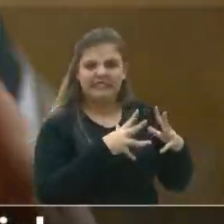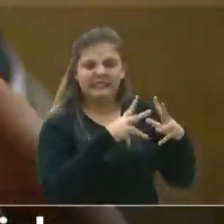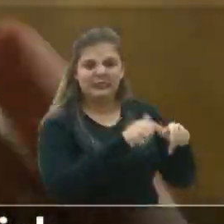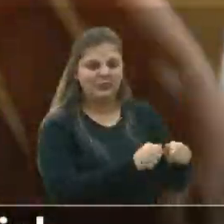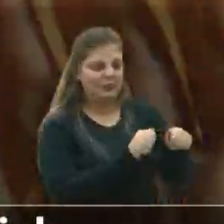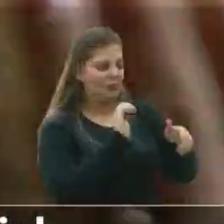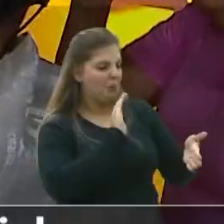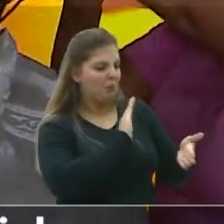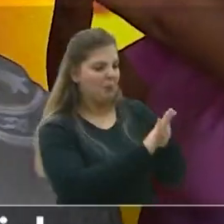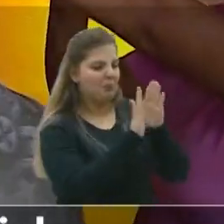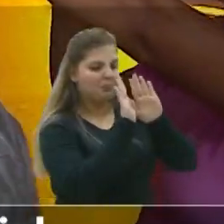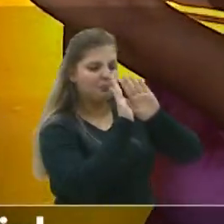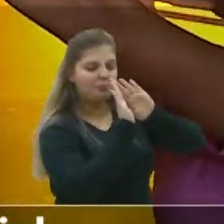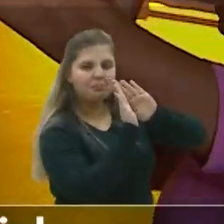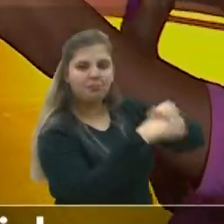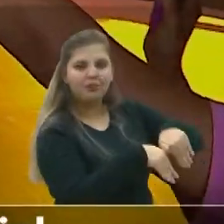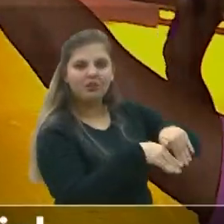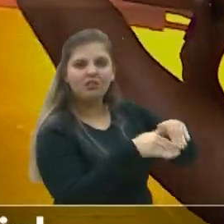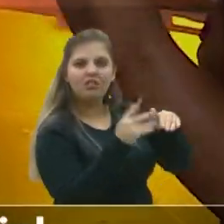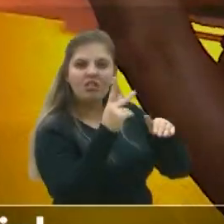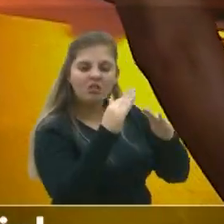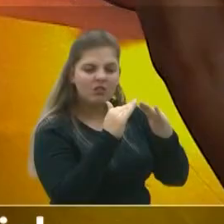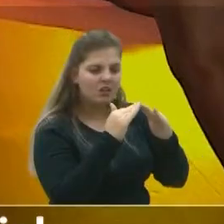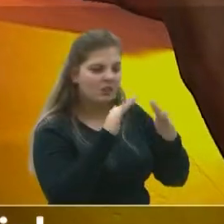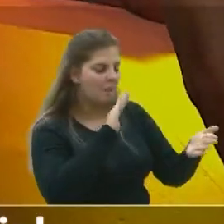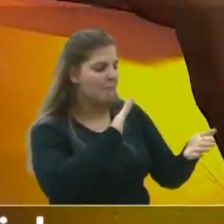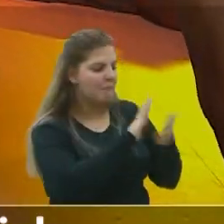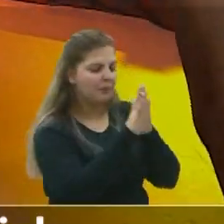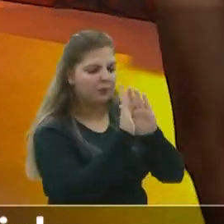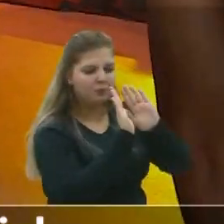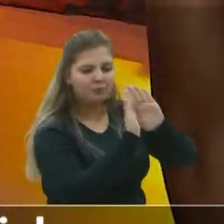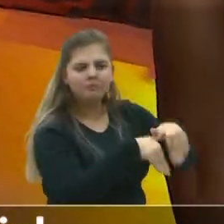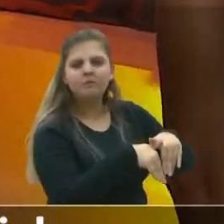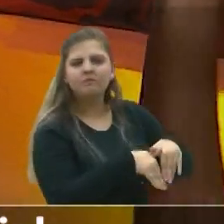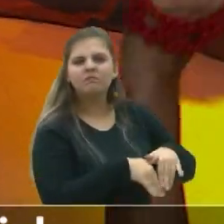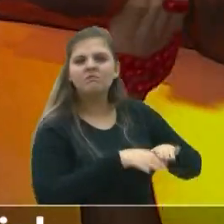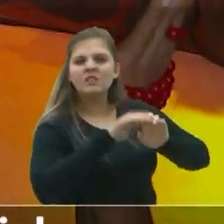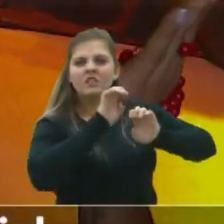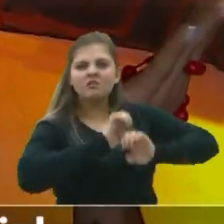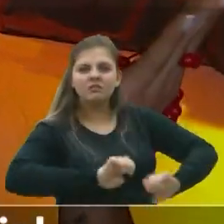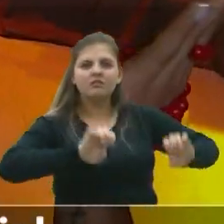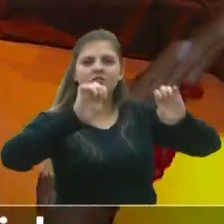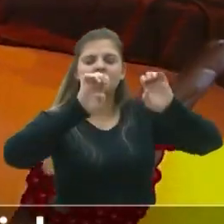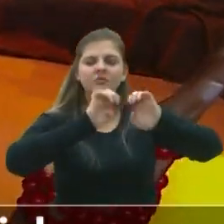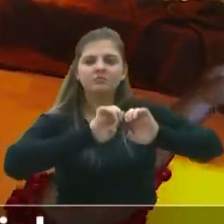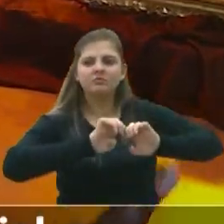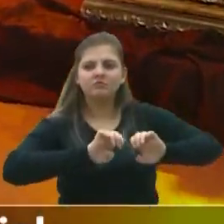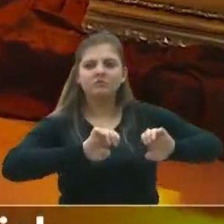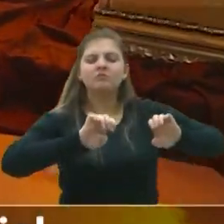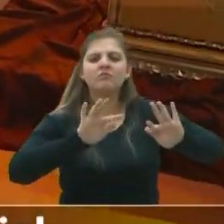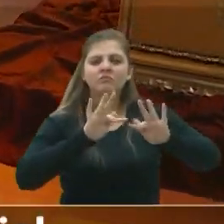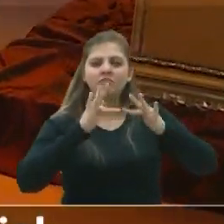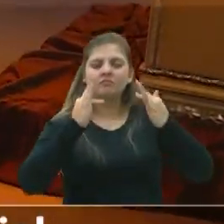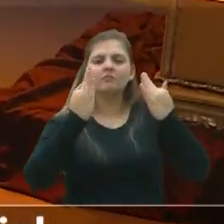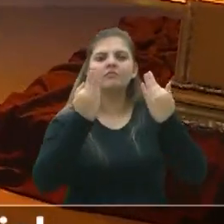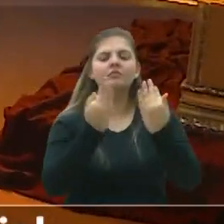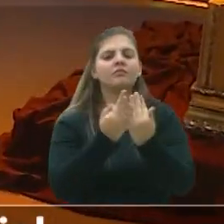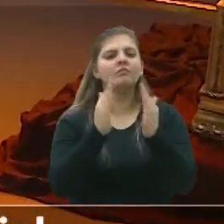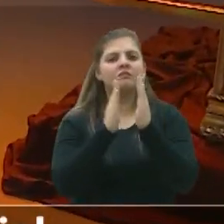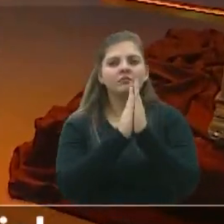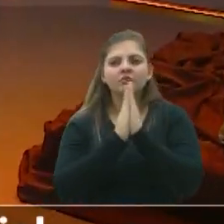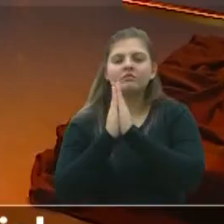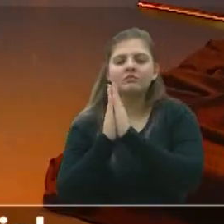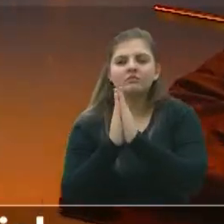Levante, exército de Deus. Deve evangelizar. Família de oração.